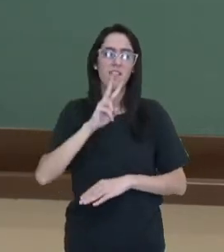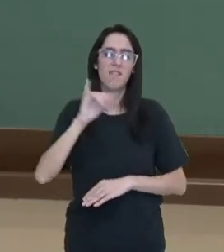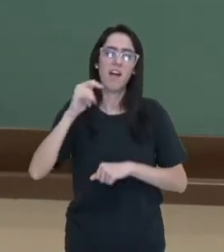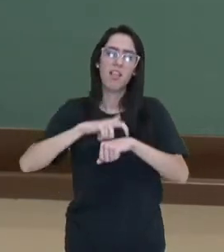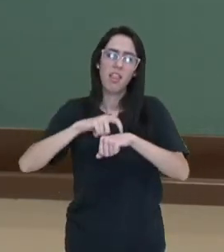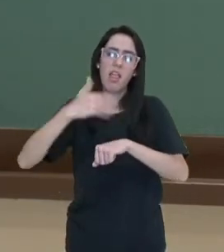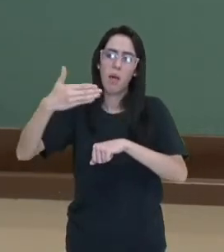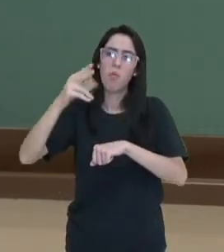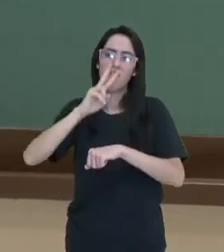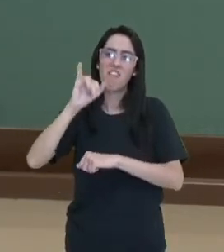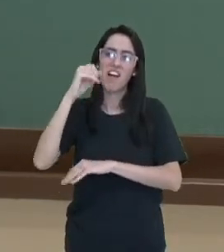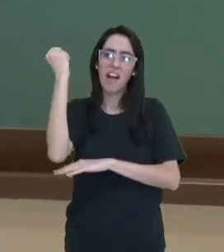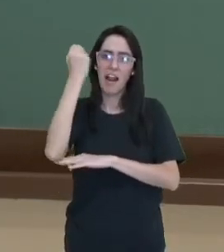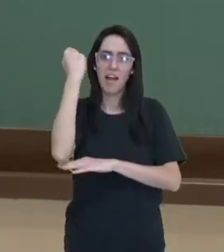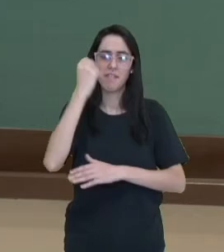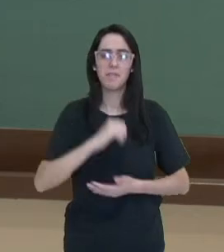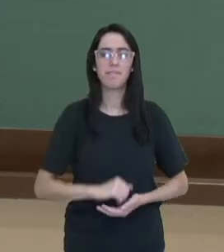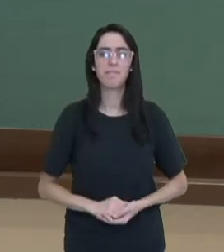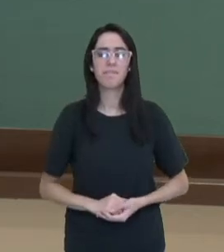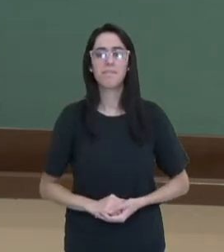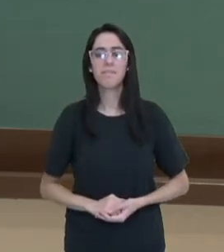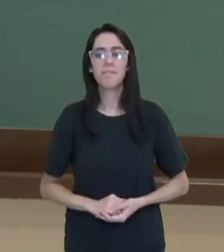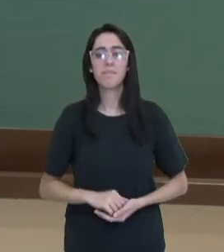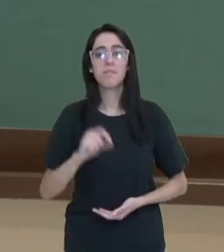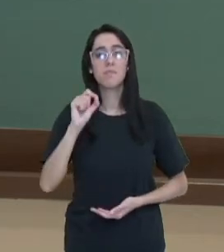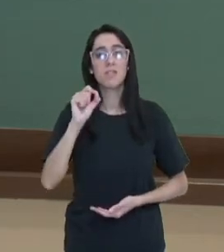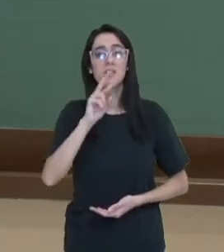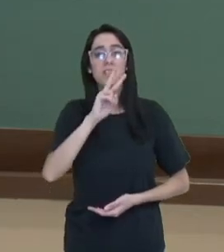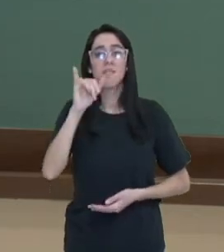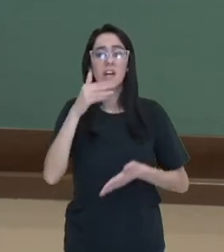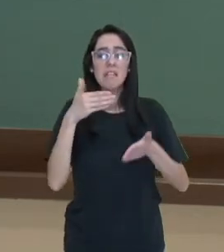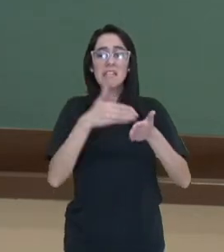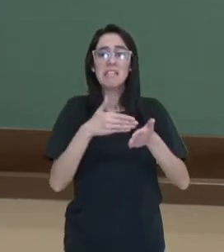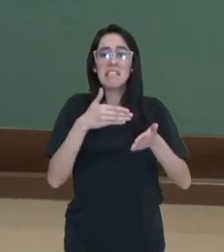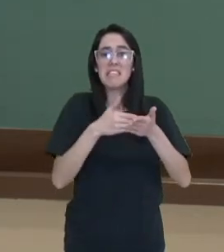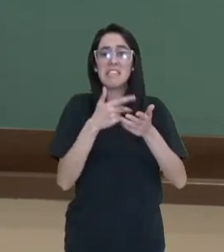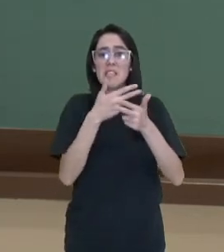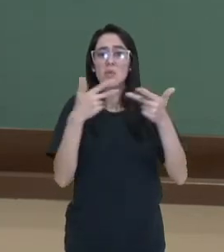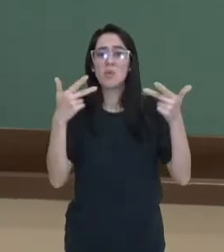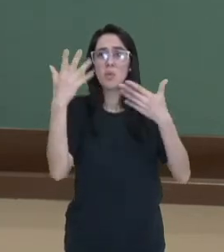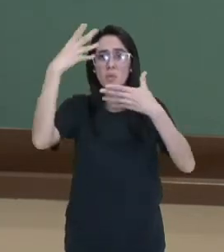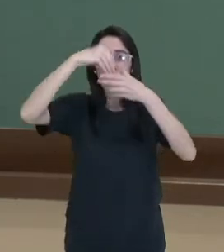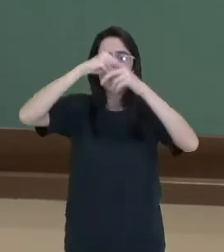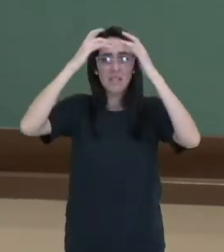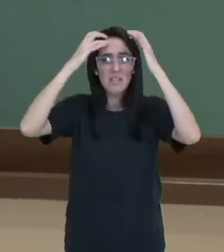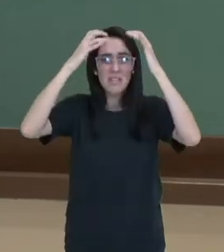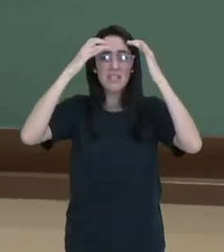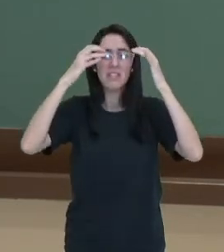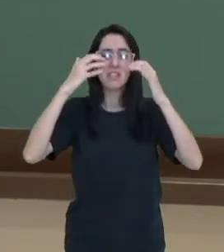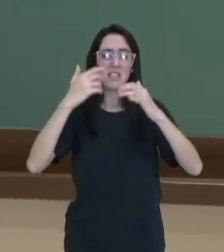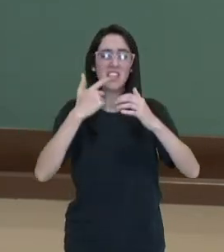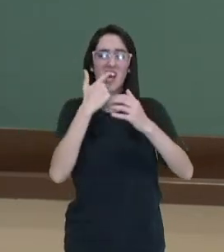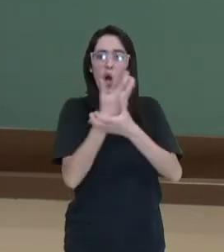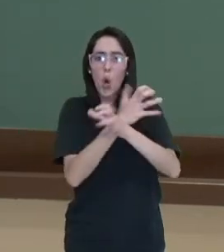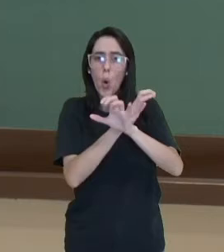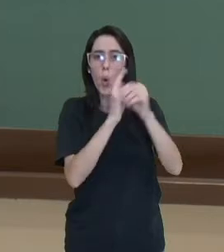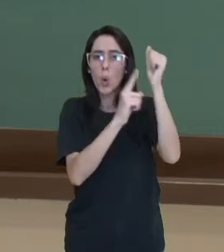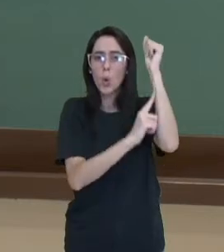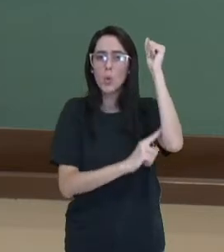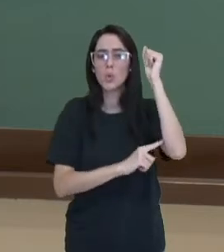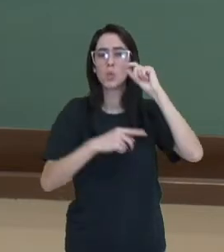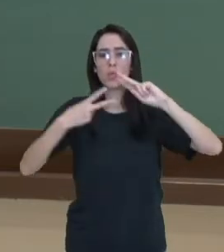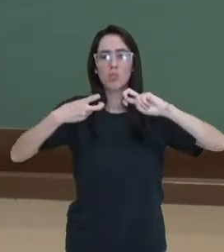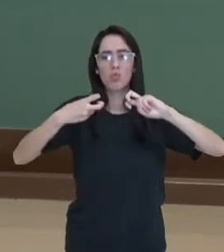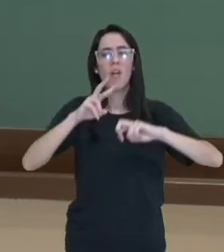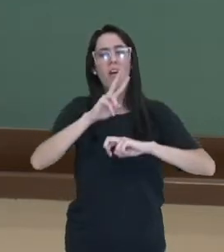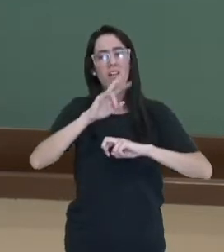tempo passa. E ele vai limitar funções vitais, neurológicas, dos ossos, musculares. E